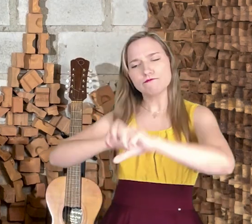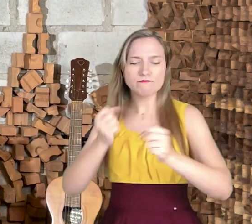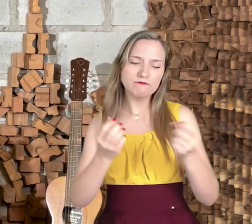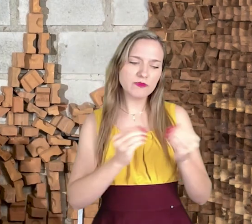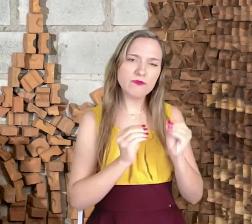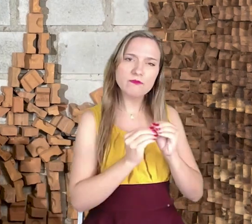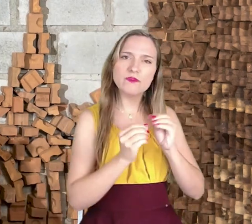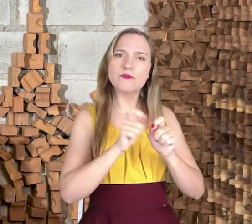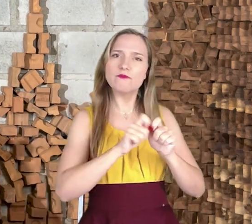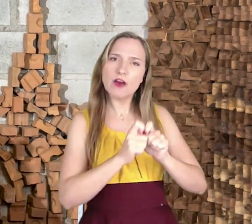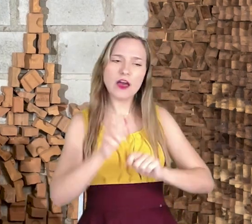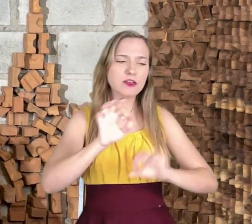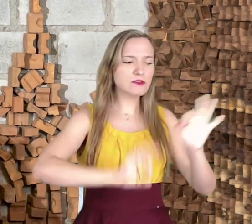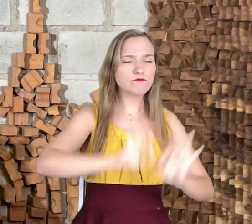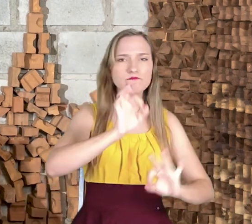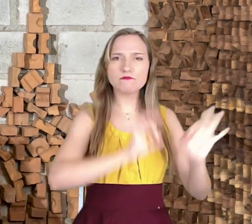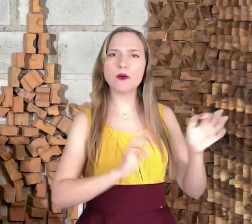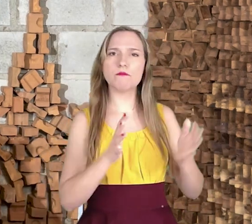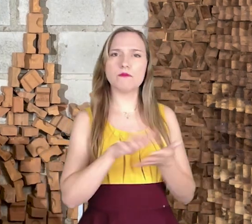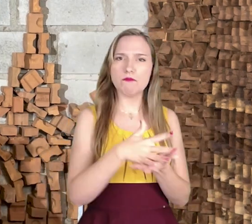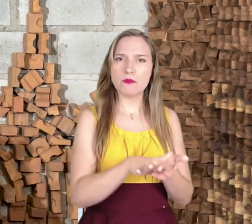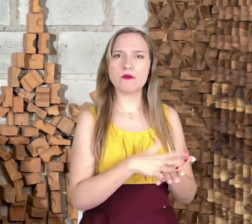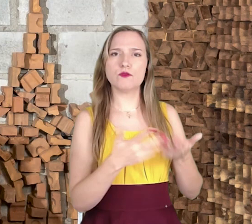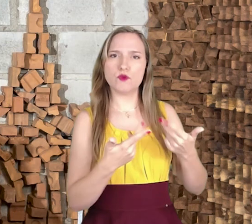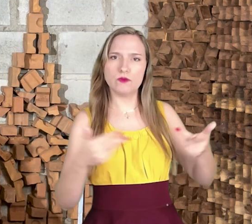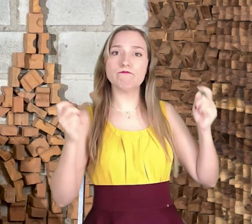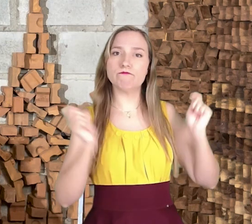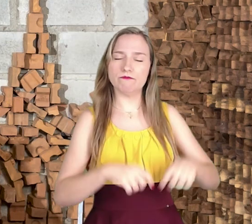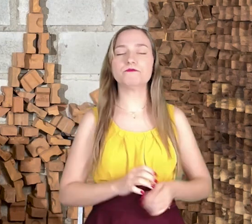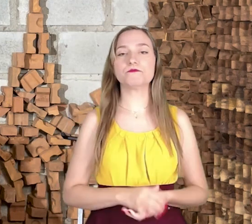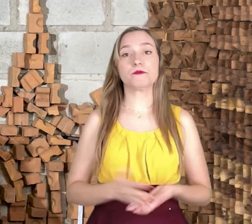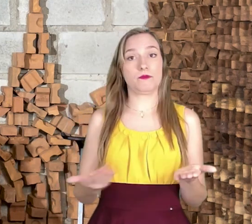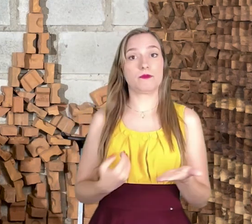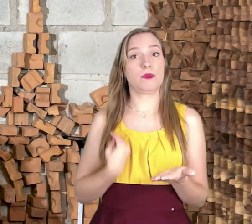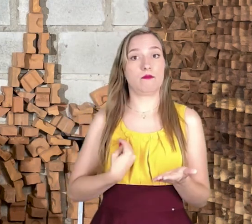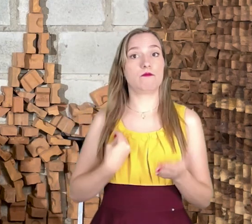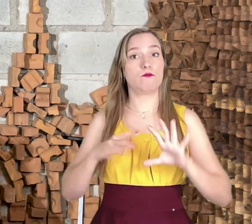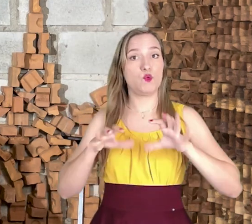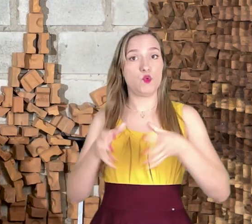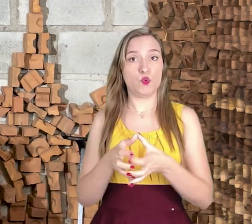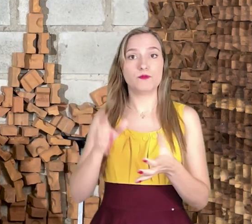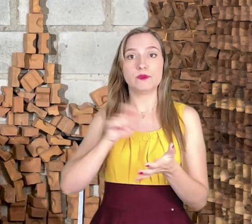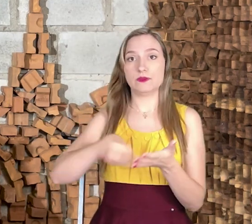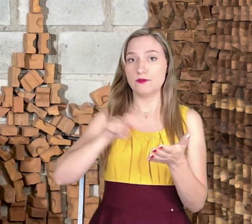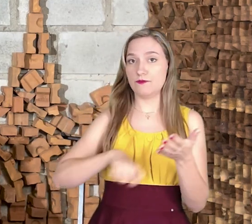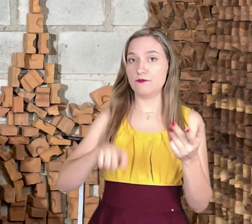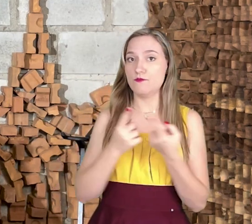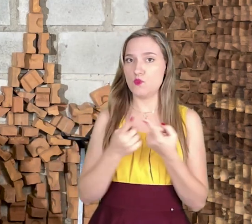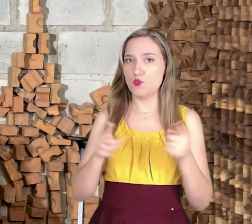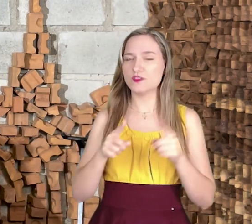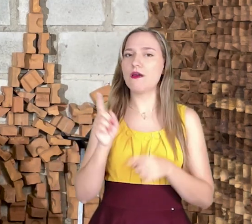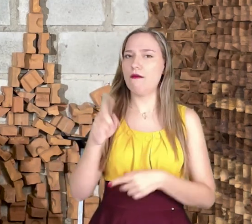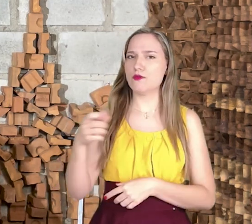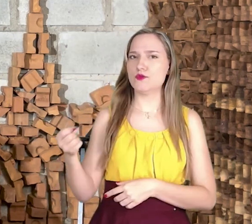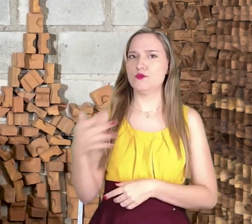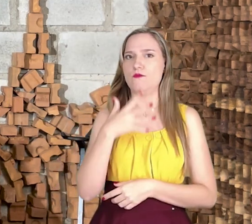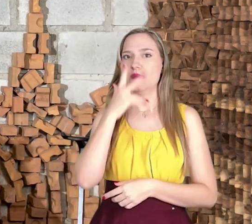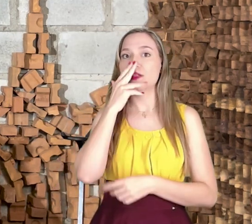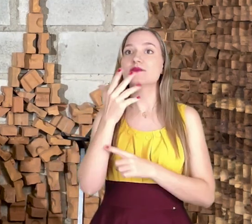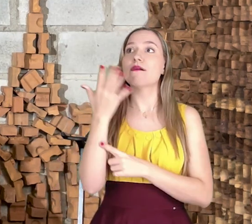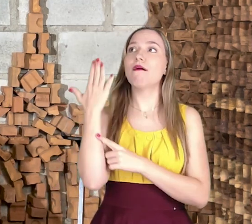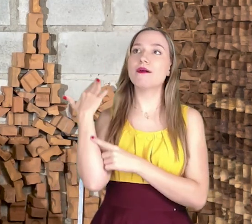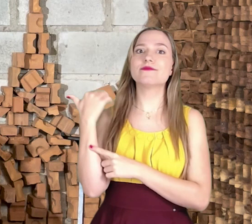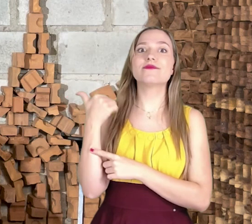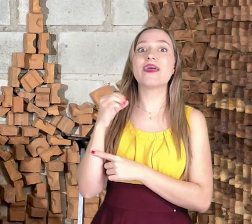você reciclar. Atualmente eu participo de um grupo de compositores, que é uma coisa nova que a gente tem tentado fazer há mais de 10 anos e agora a gente tem conseguido